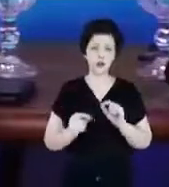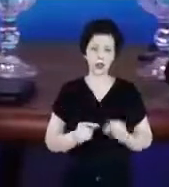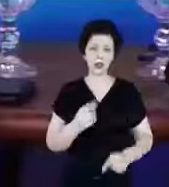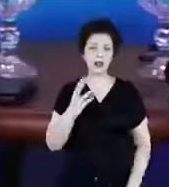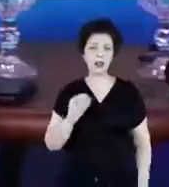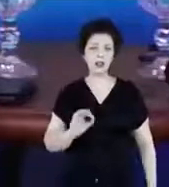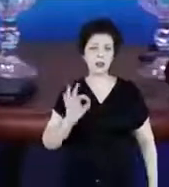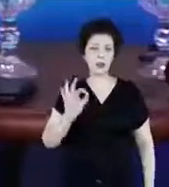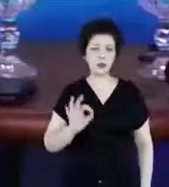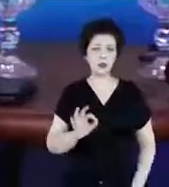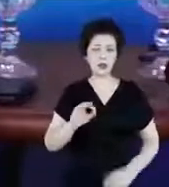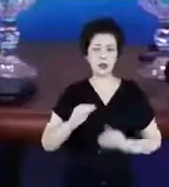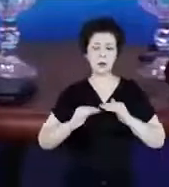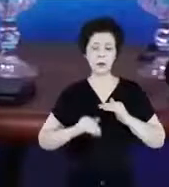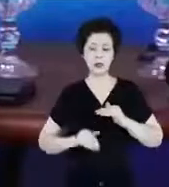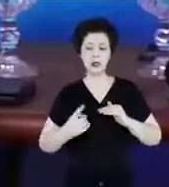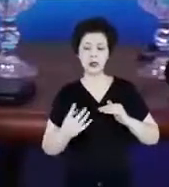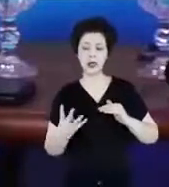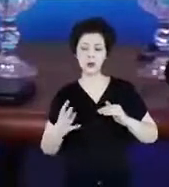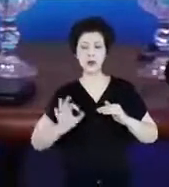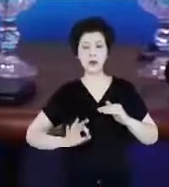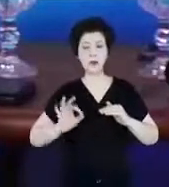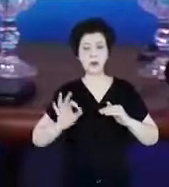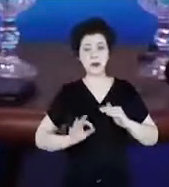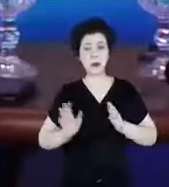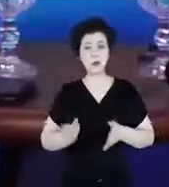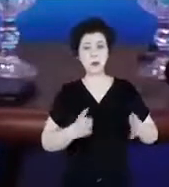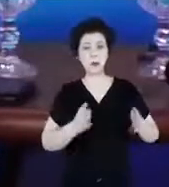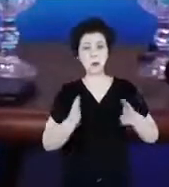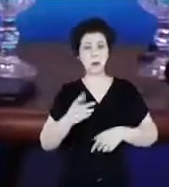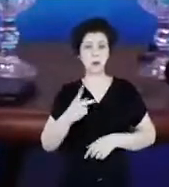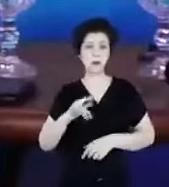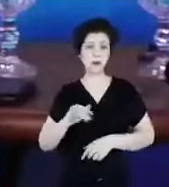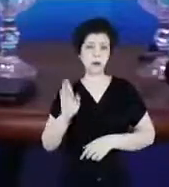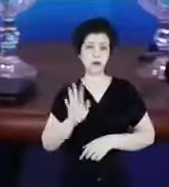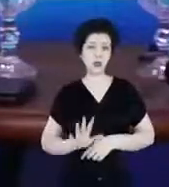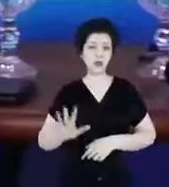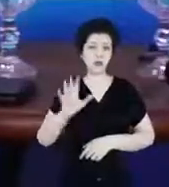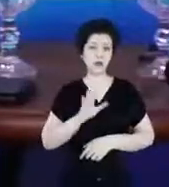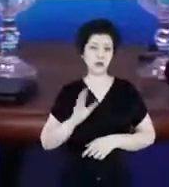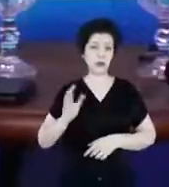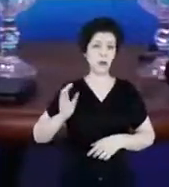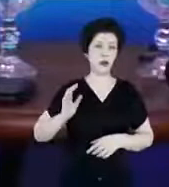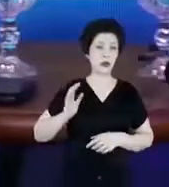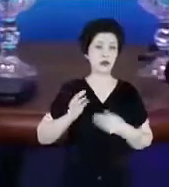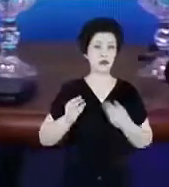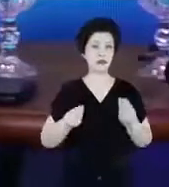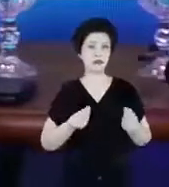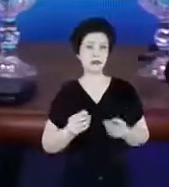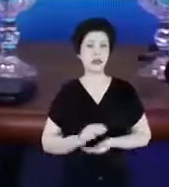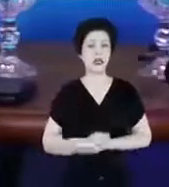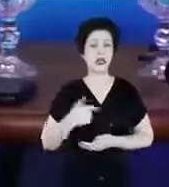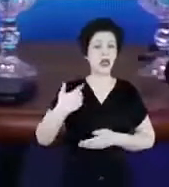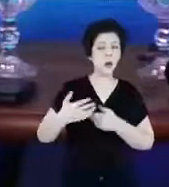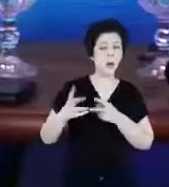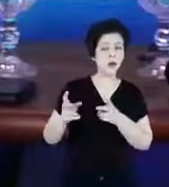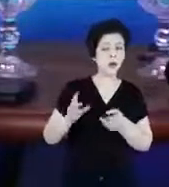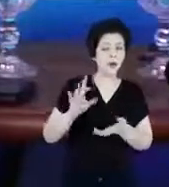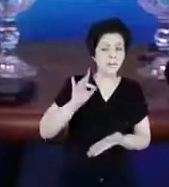de 14% do PIB, da riqueza nacional. E, cada vez mais, eu tenho a confirmação